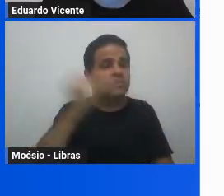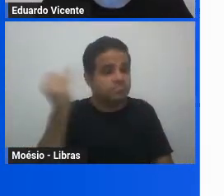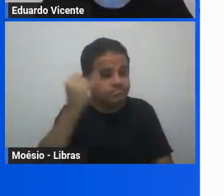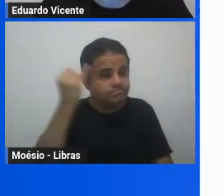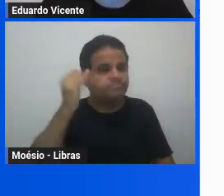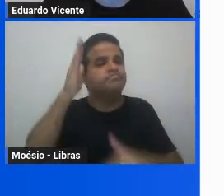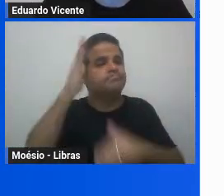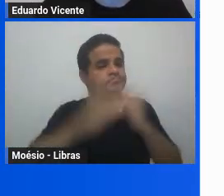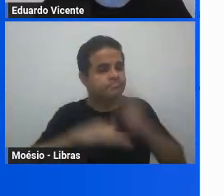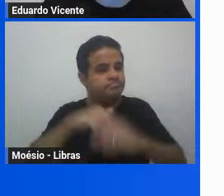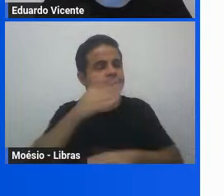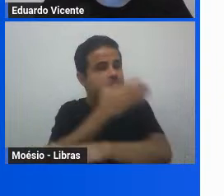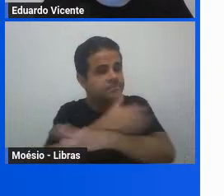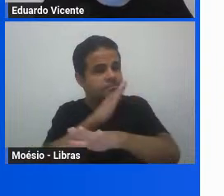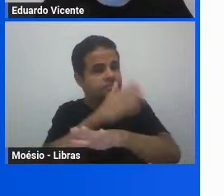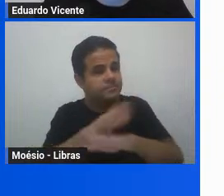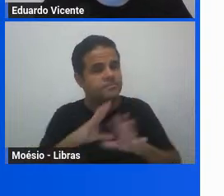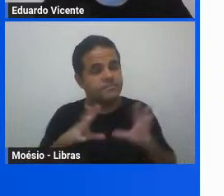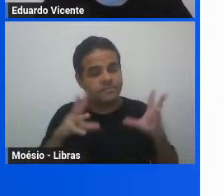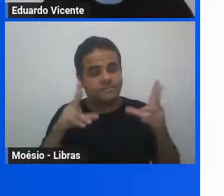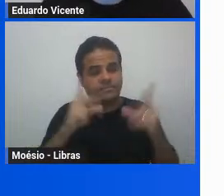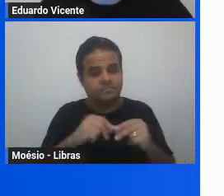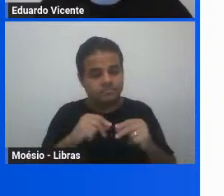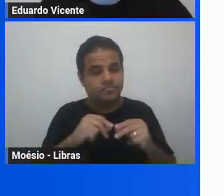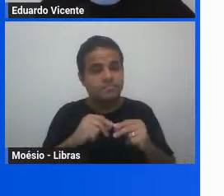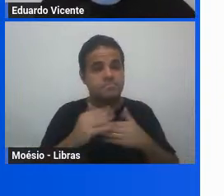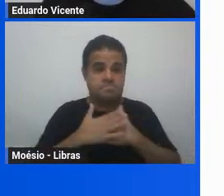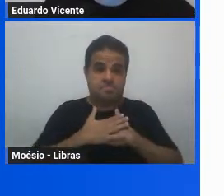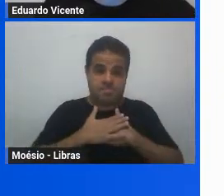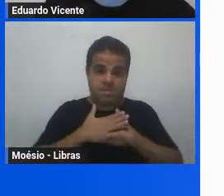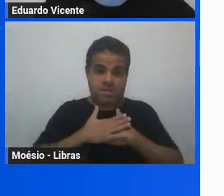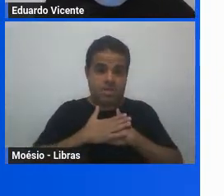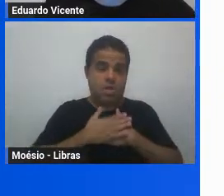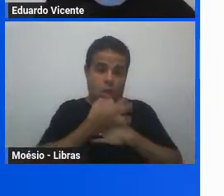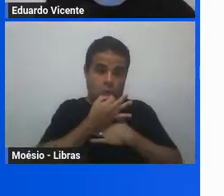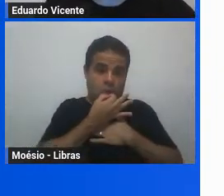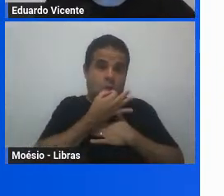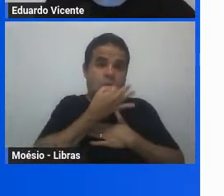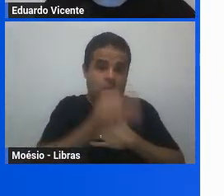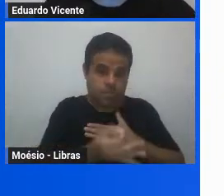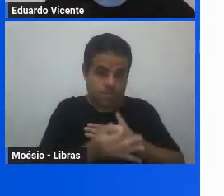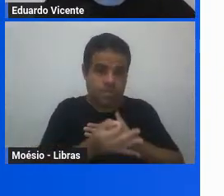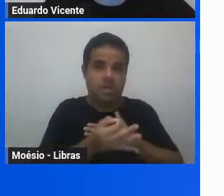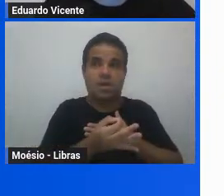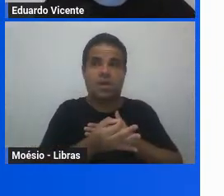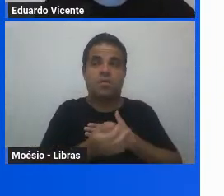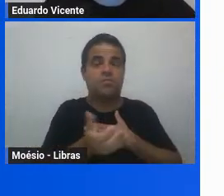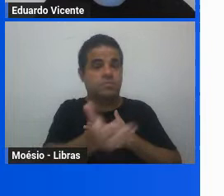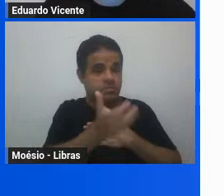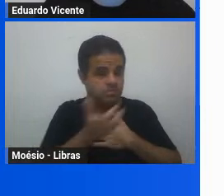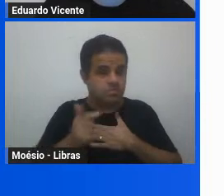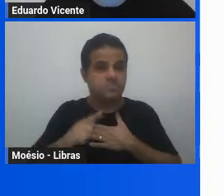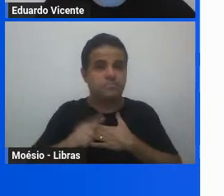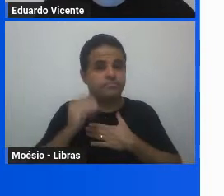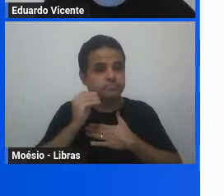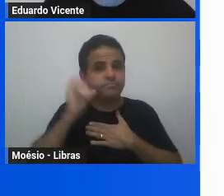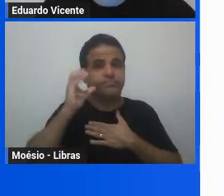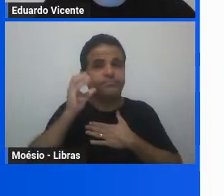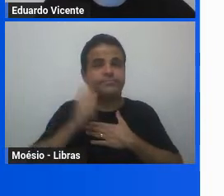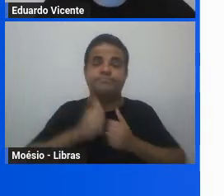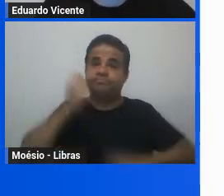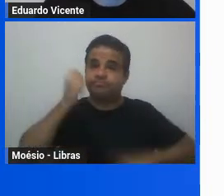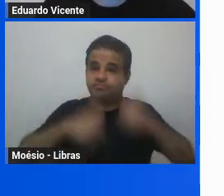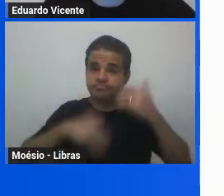aí de todos nós. Então, no meu ponto de vista, todas as pessoas deveriam ter esse conhecimento, né, dos